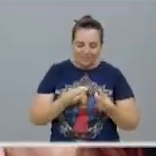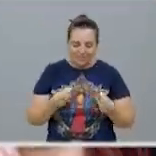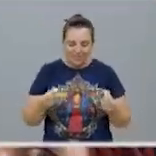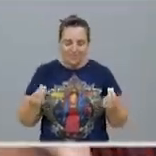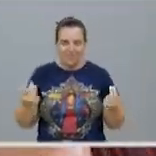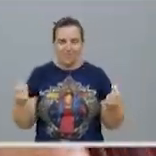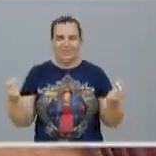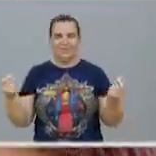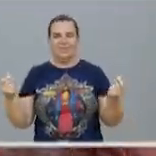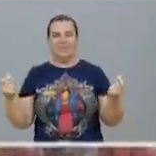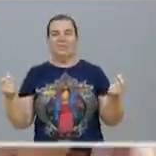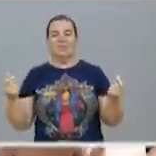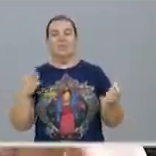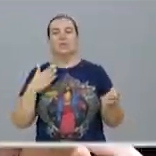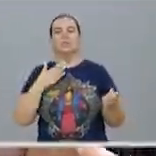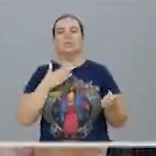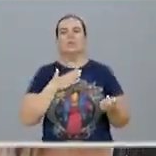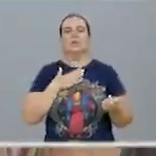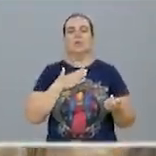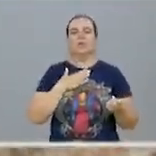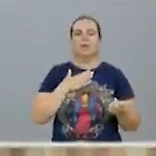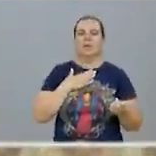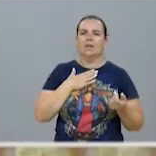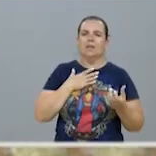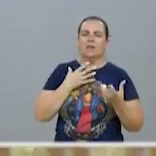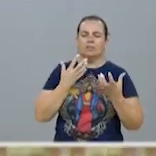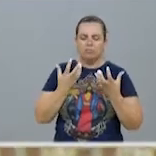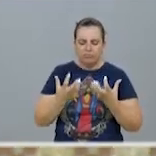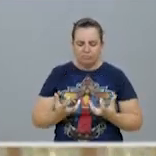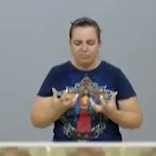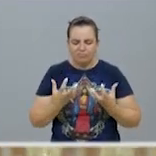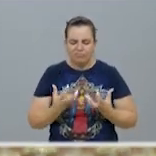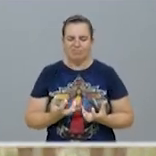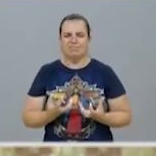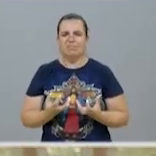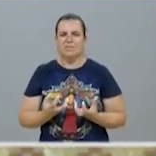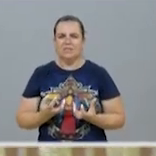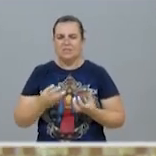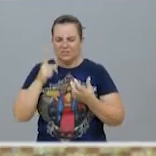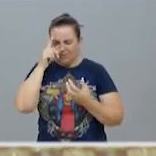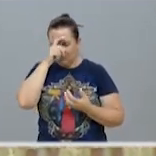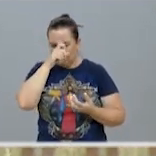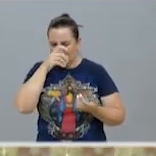Alivia-me, Senhor, o meu fardo tão pesado,